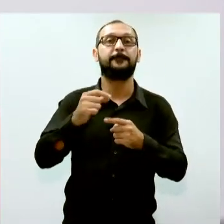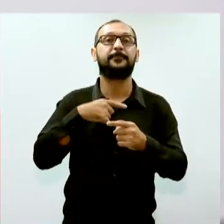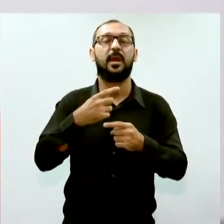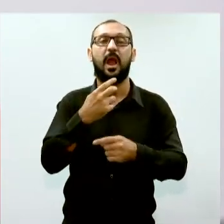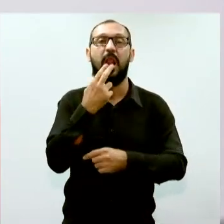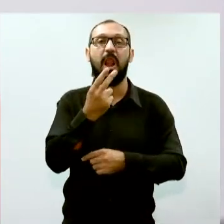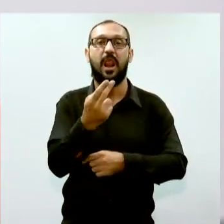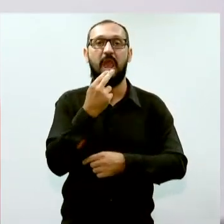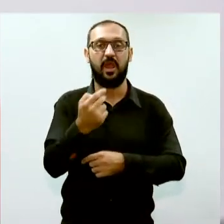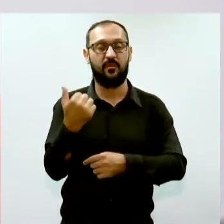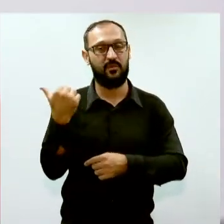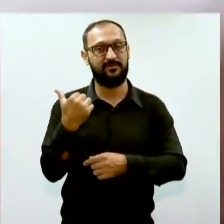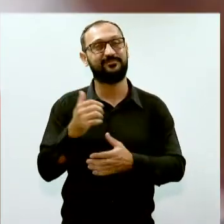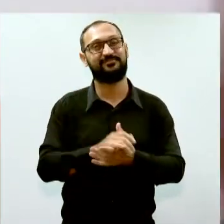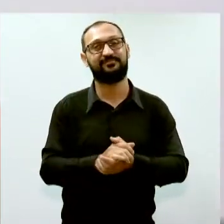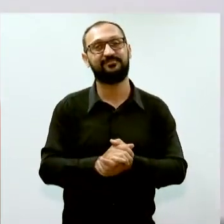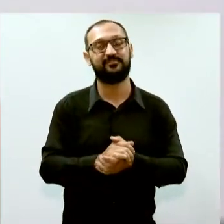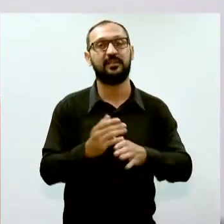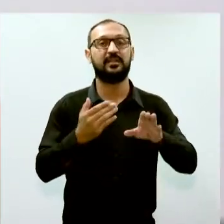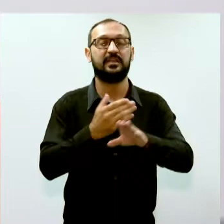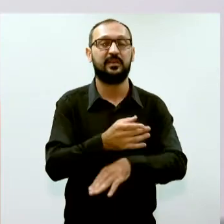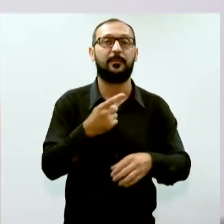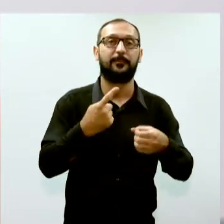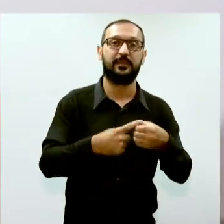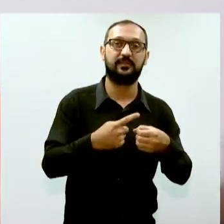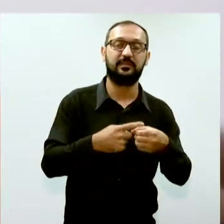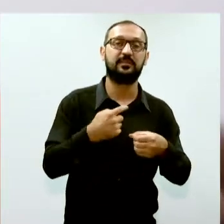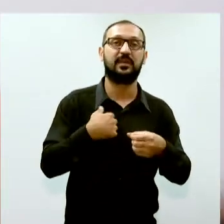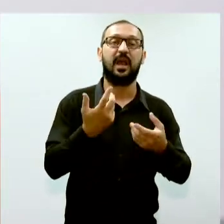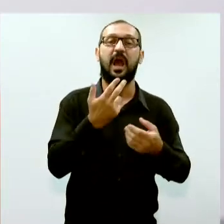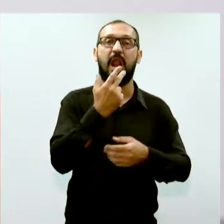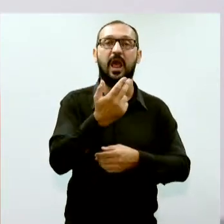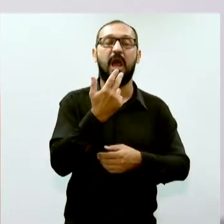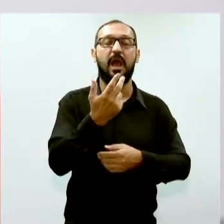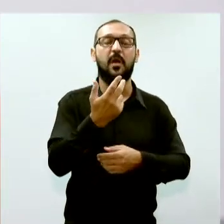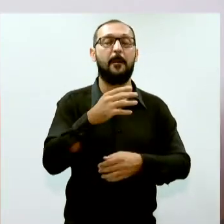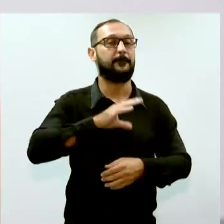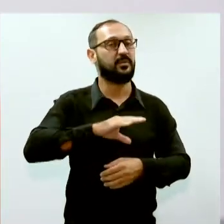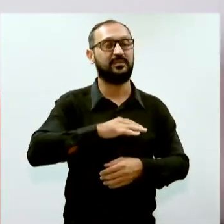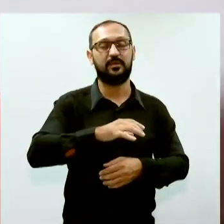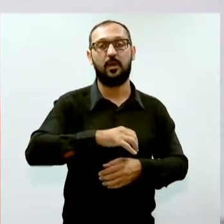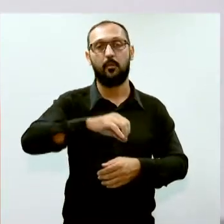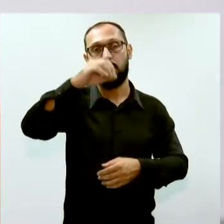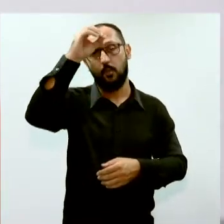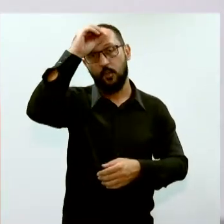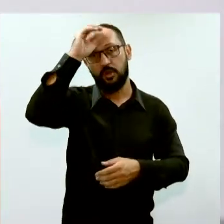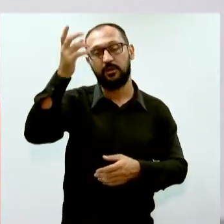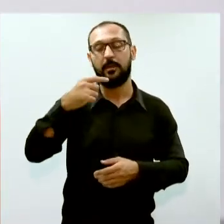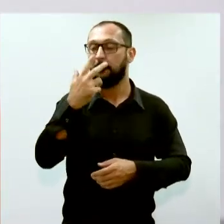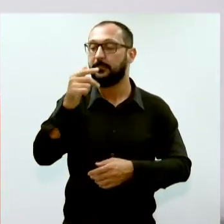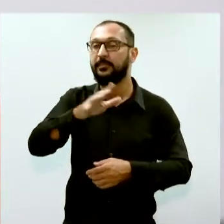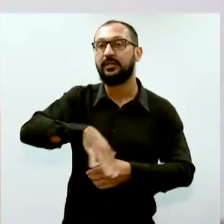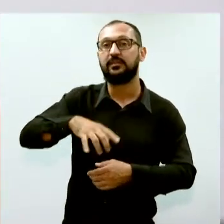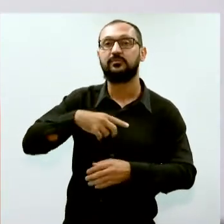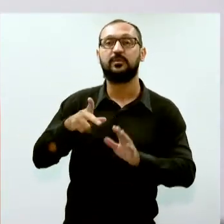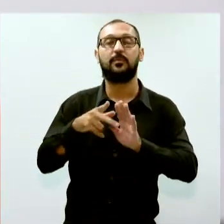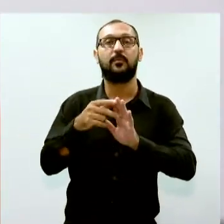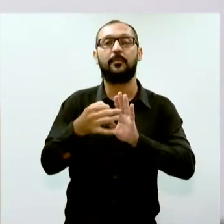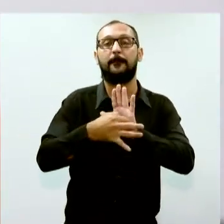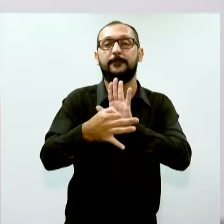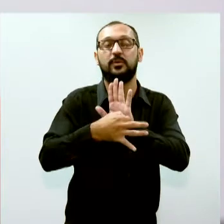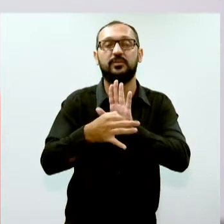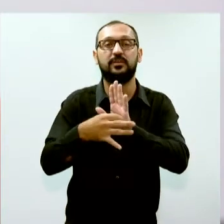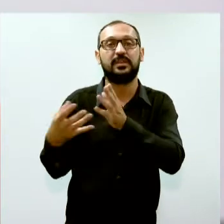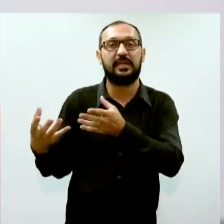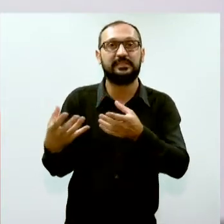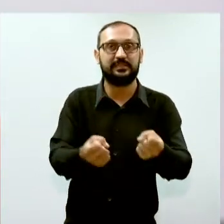da língua, que eles iam para a cidade e não sabiam falar o português e também não tinham um acolhimento, uma proposta pedagógica da